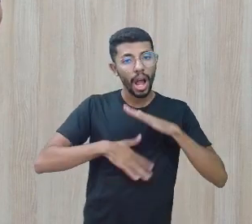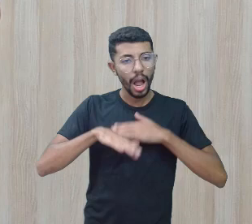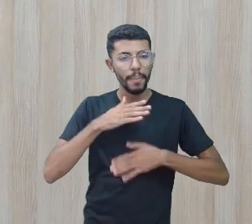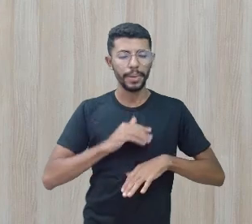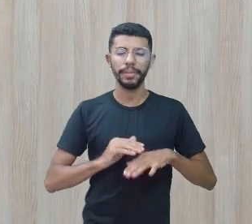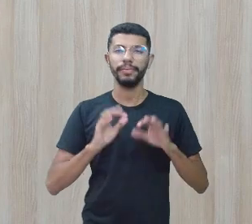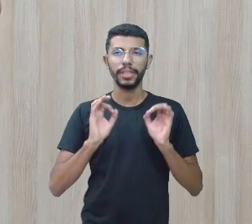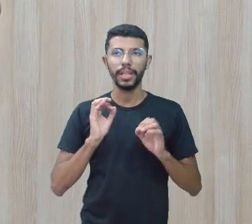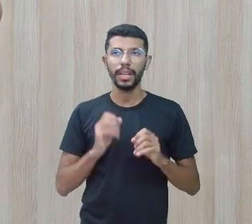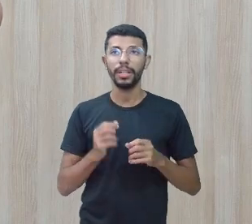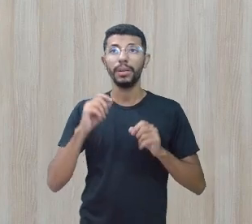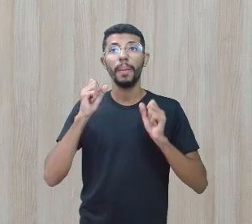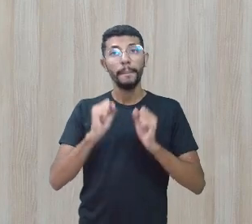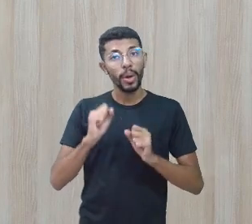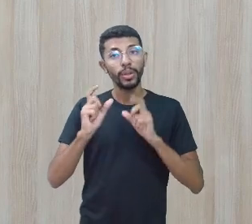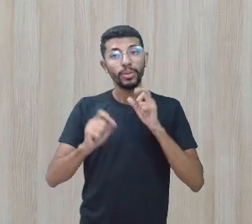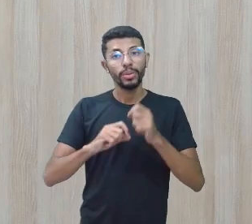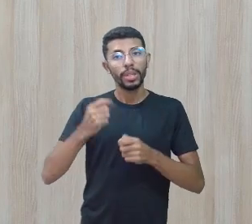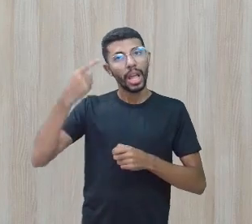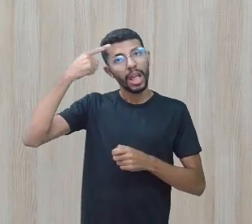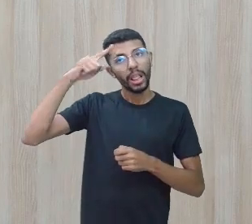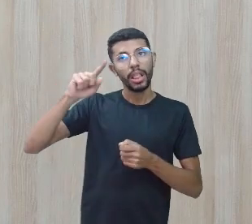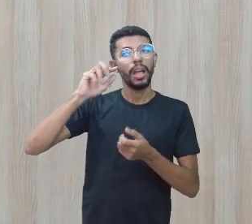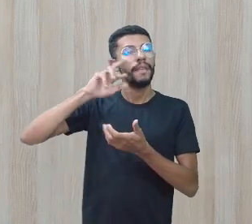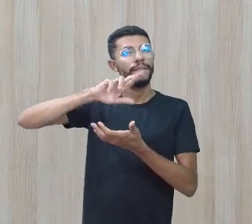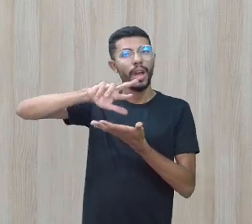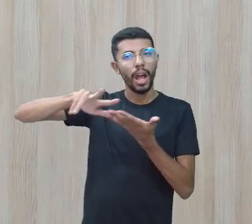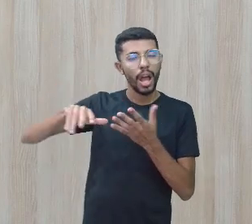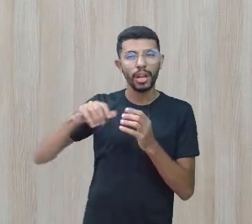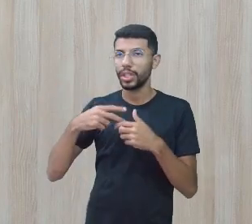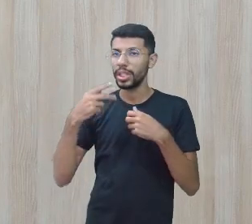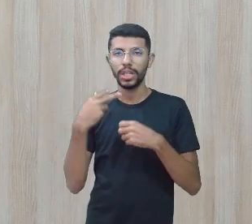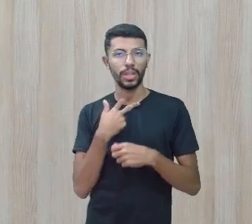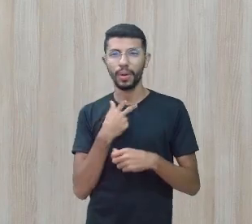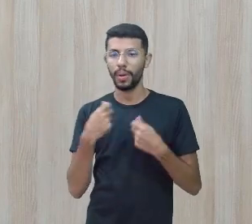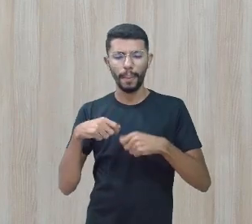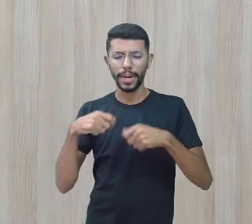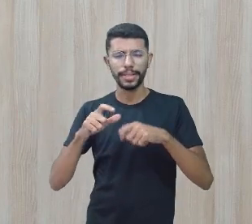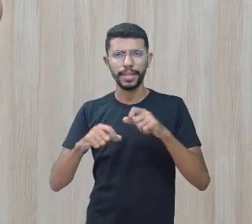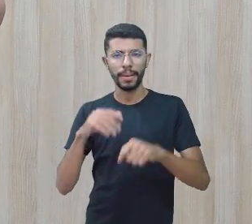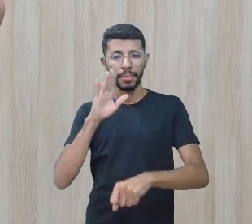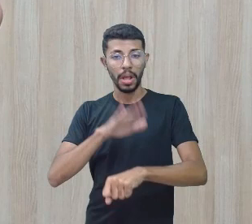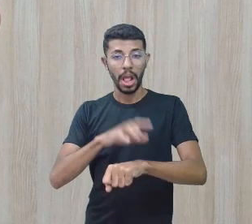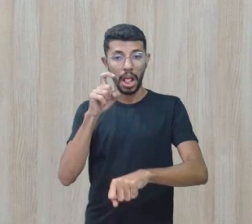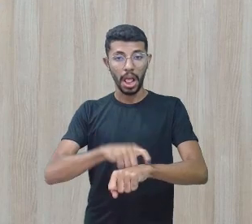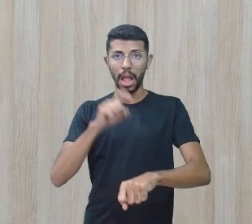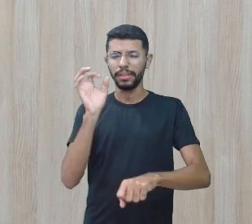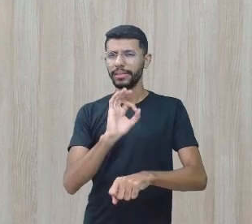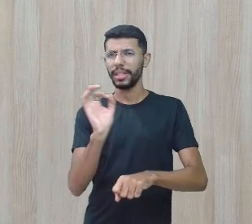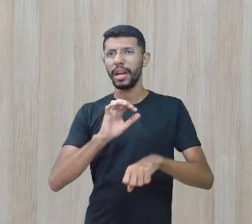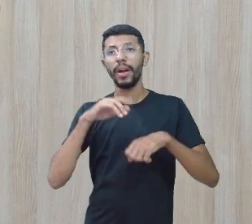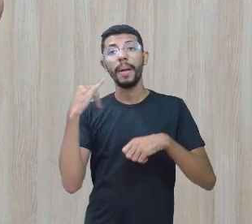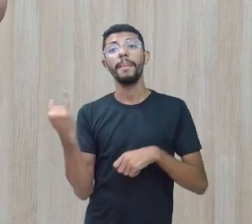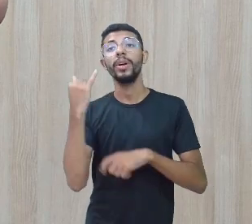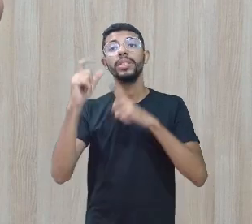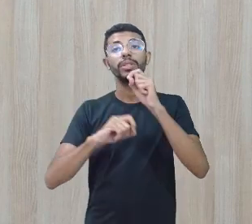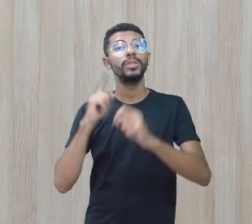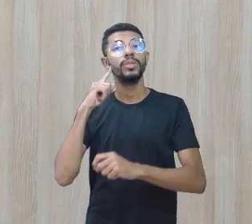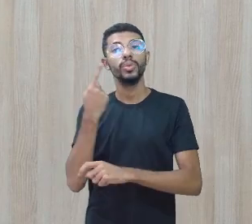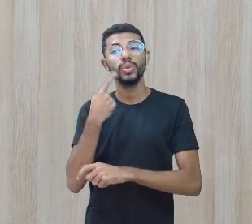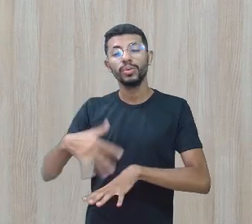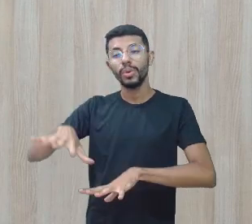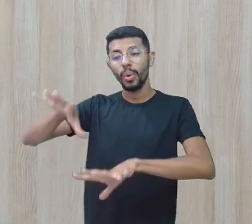vários dias, não precisa ser tudo no mesmo momento. Então é importante que o surdo ele vá se apropriando de